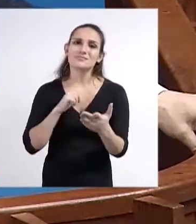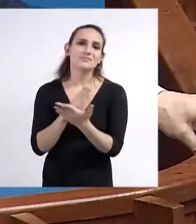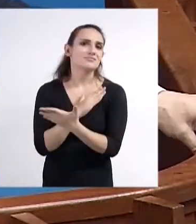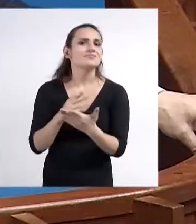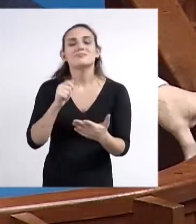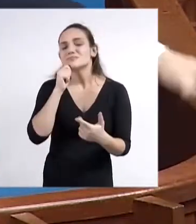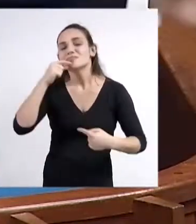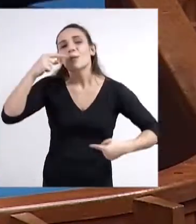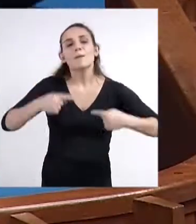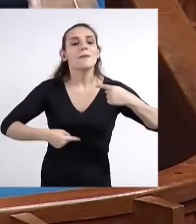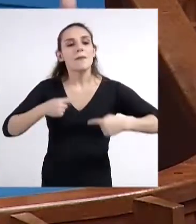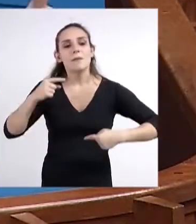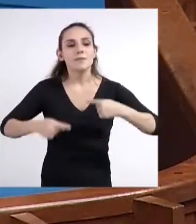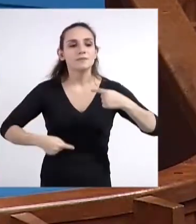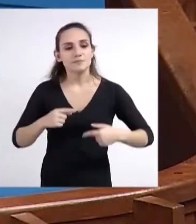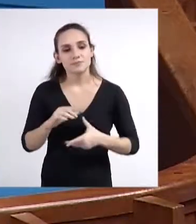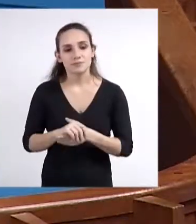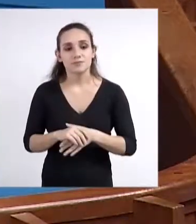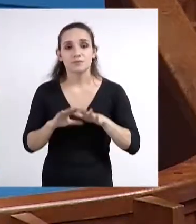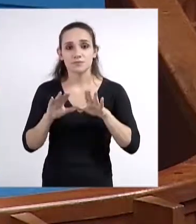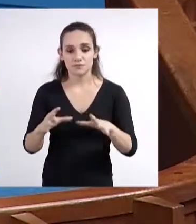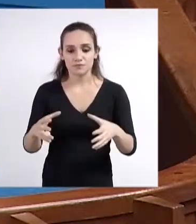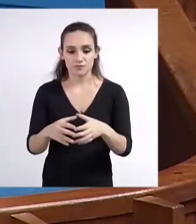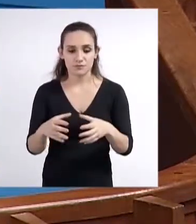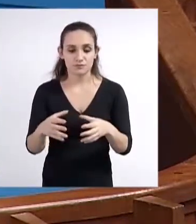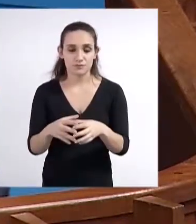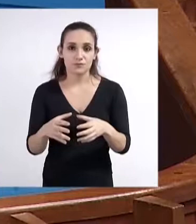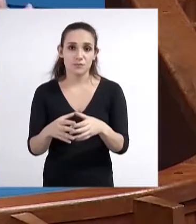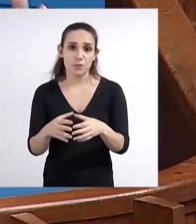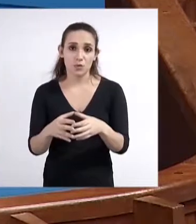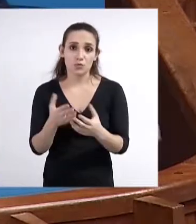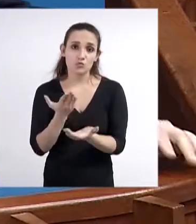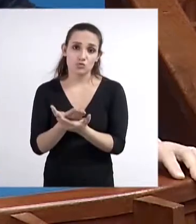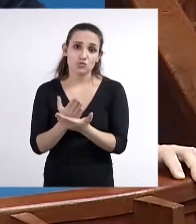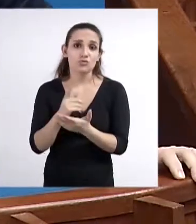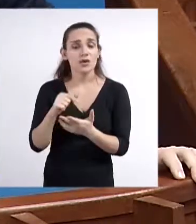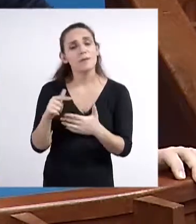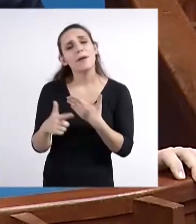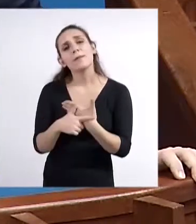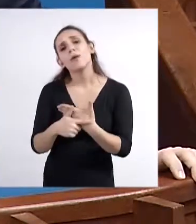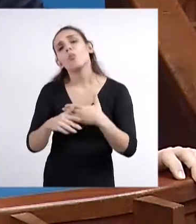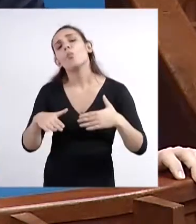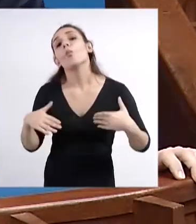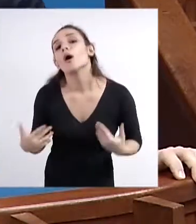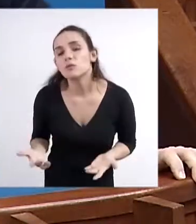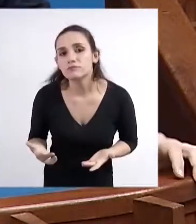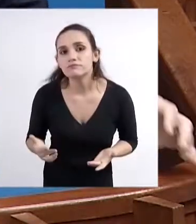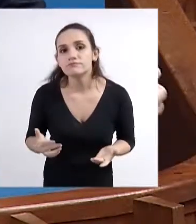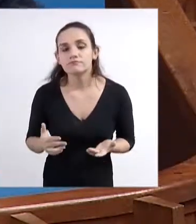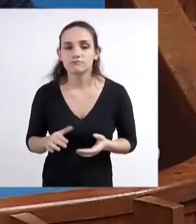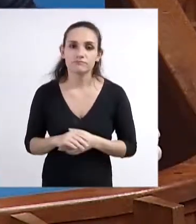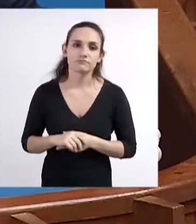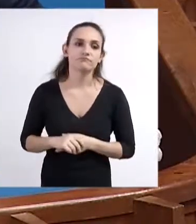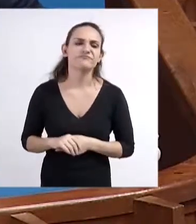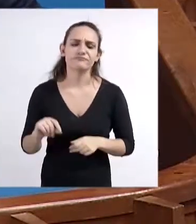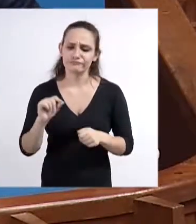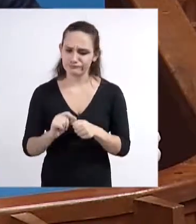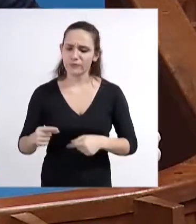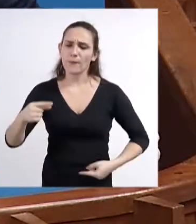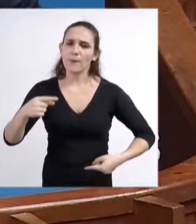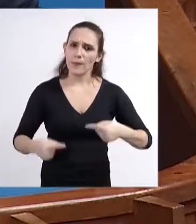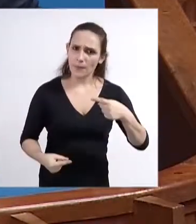sendo discutidos. E essa comissão temporária tem esse papel de fazer o